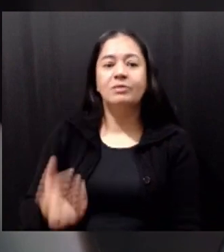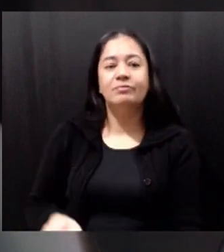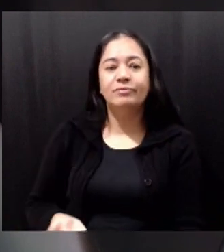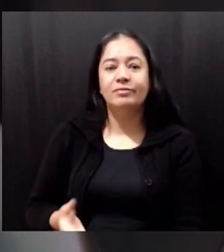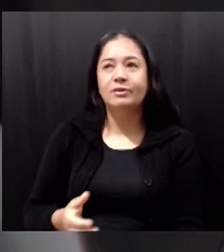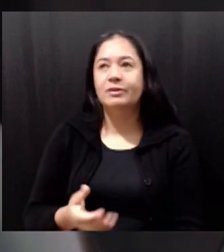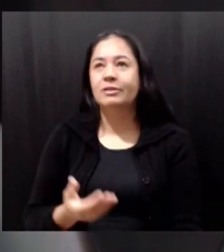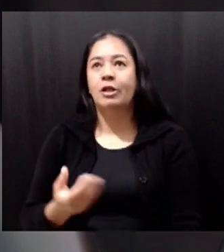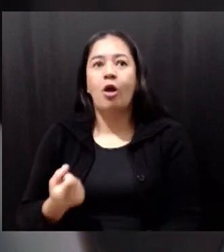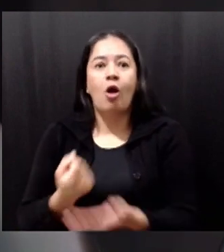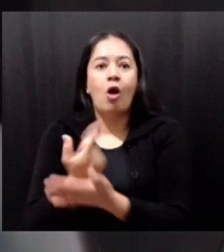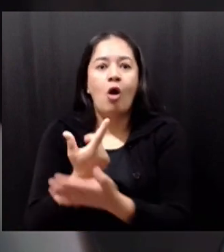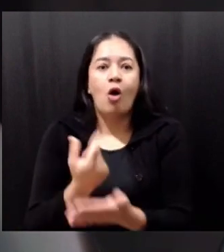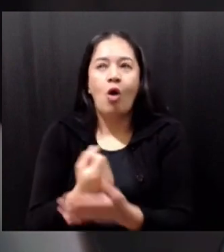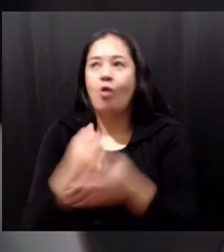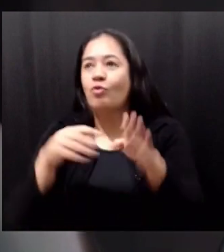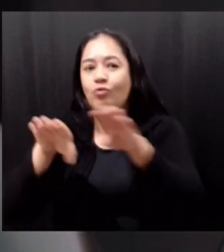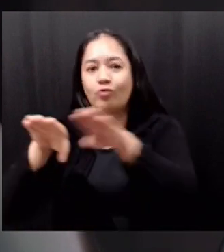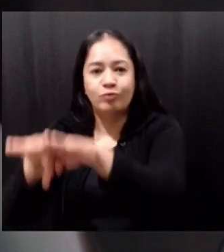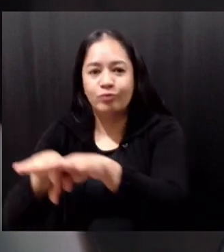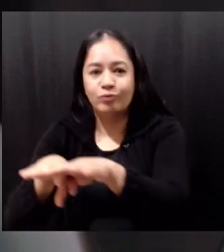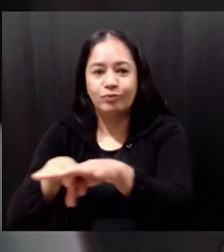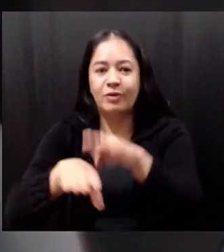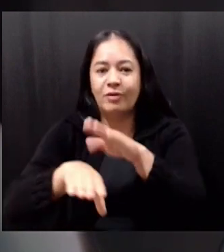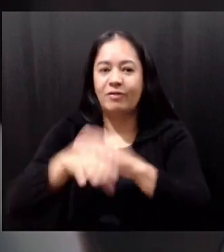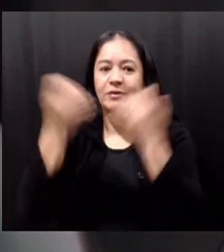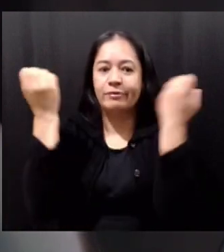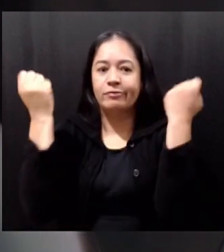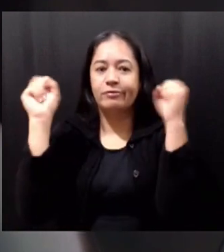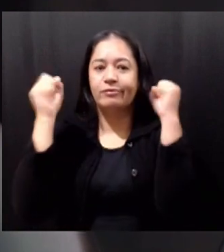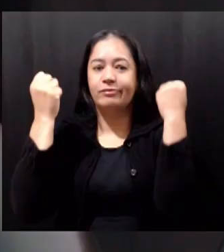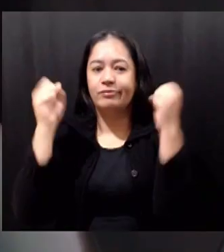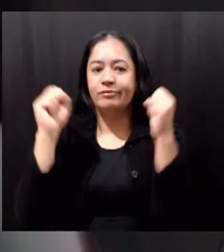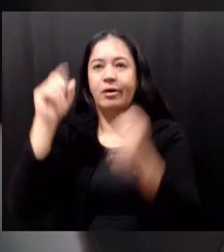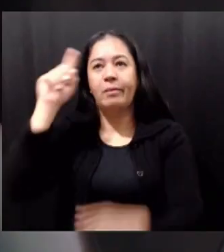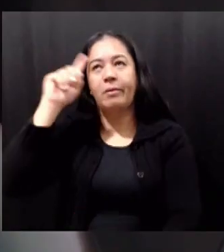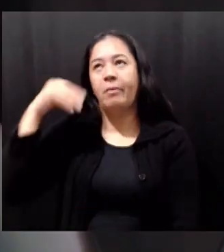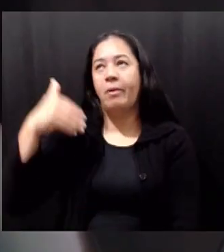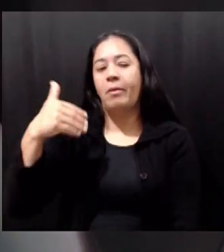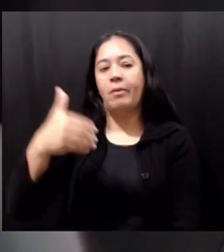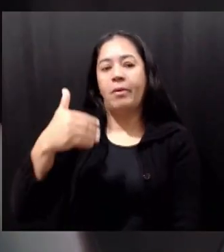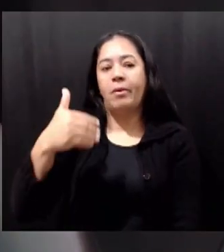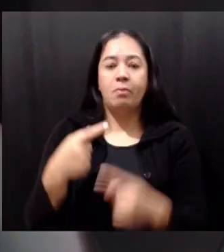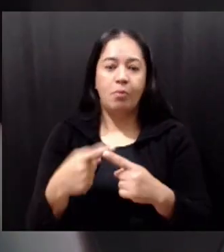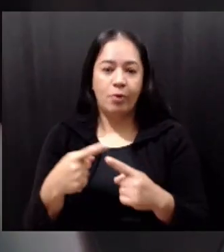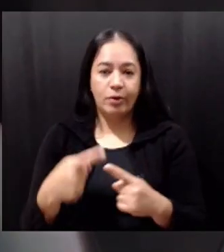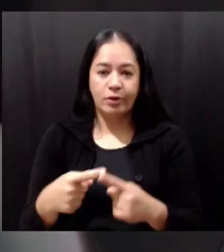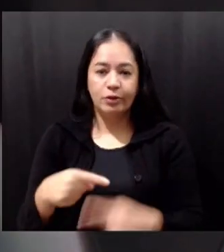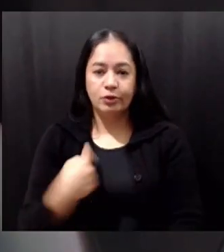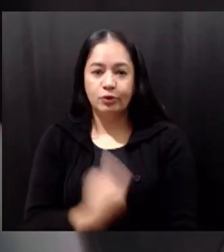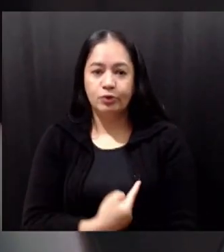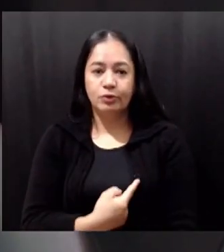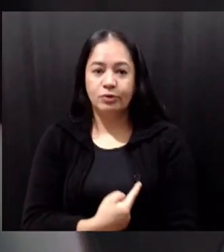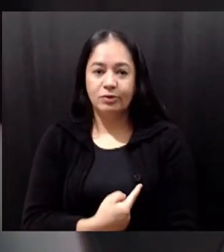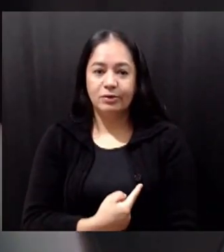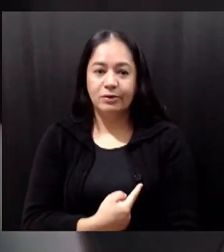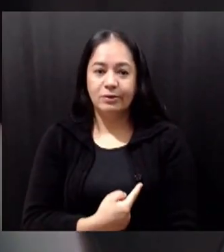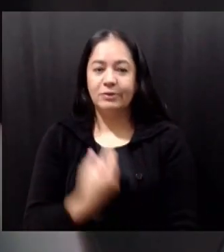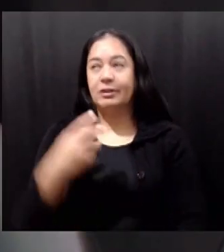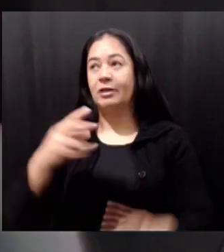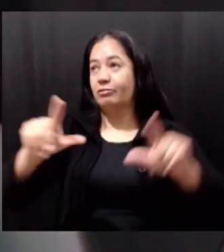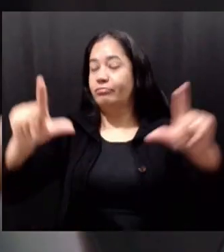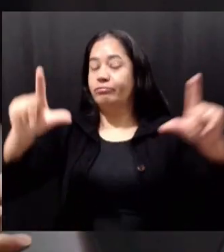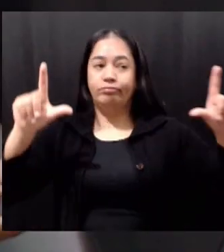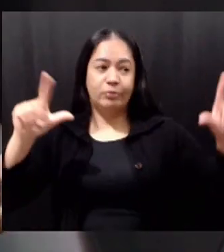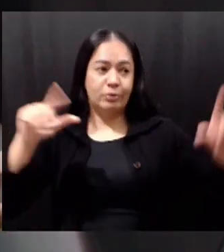nos padrões de fazer exercício físico, Sim, rotina, né? Porque a gente, nessa vitrine, a gente vê uma vida que